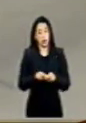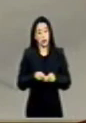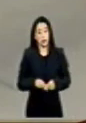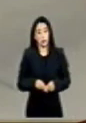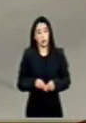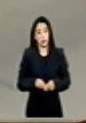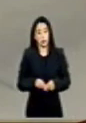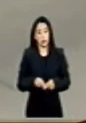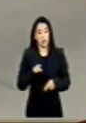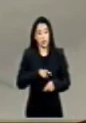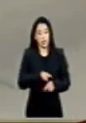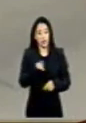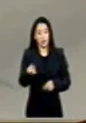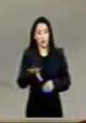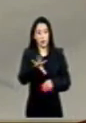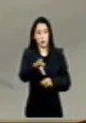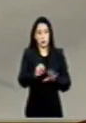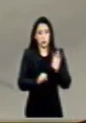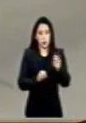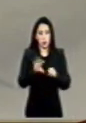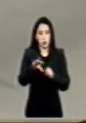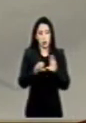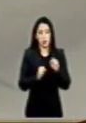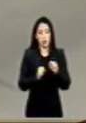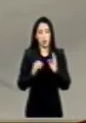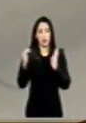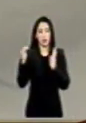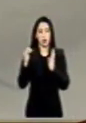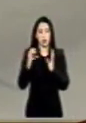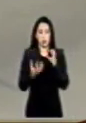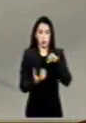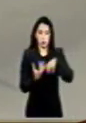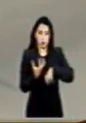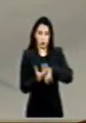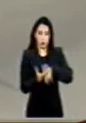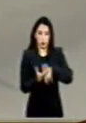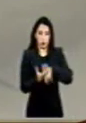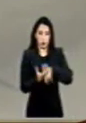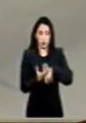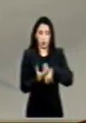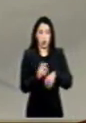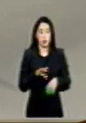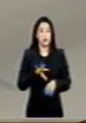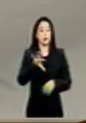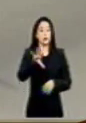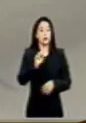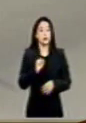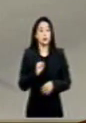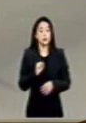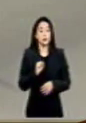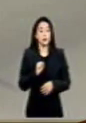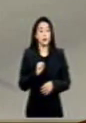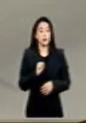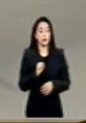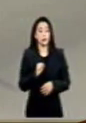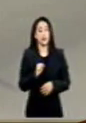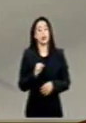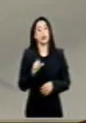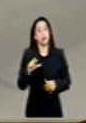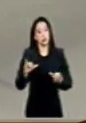busca e apreensão na sede do Congresso Nacional, ela atinge a atividade